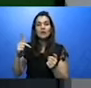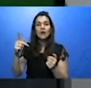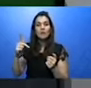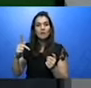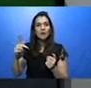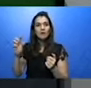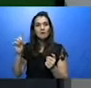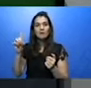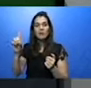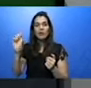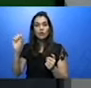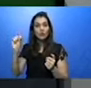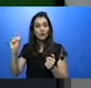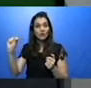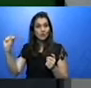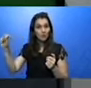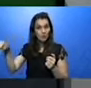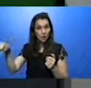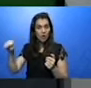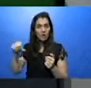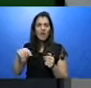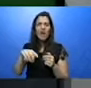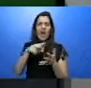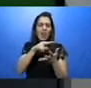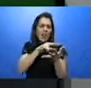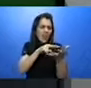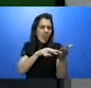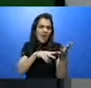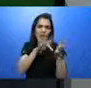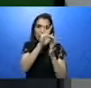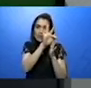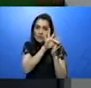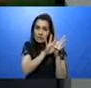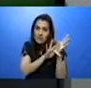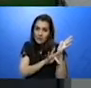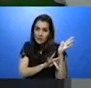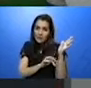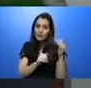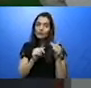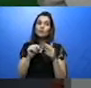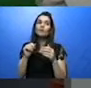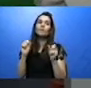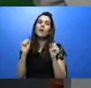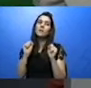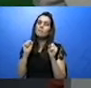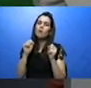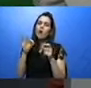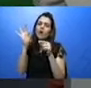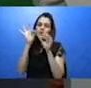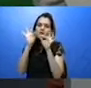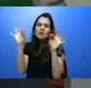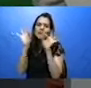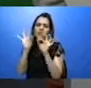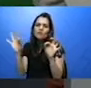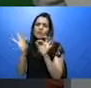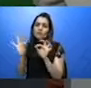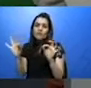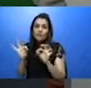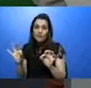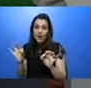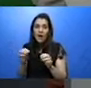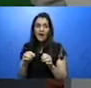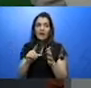têm um texto para ler e fazer a mesma coisa que nós fizemos em aula, né? Você pode grifar todas as medidas do texto